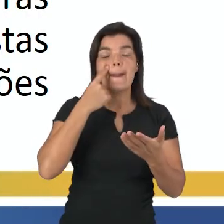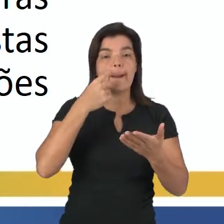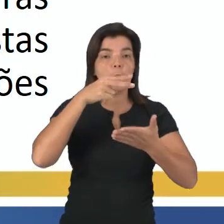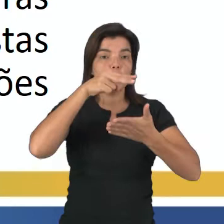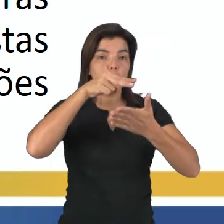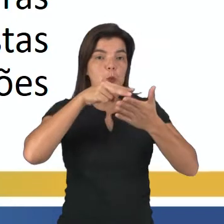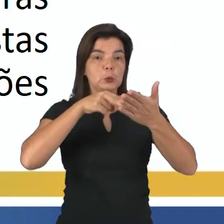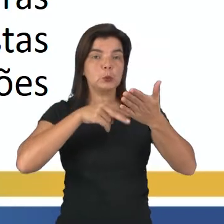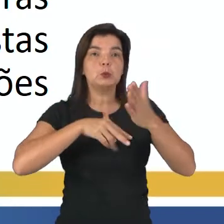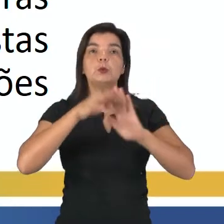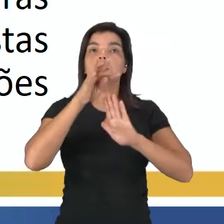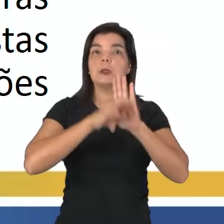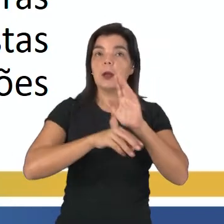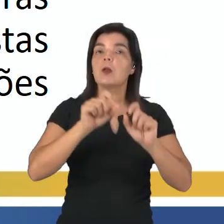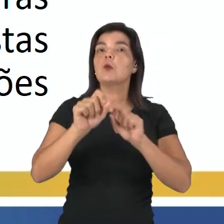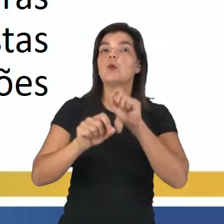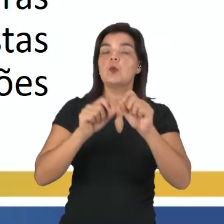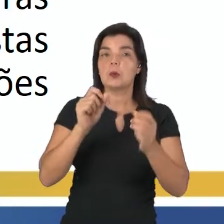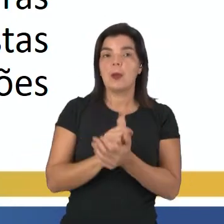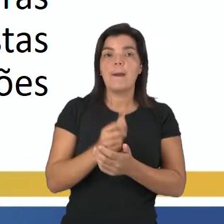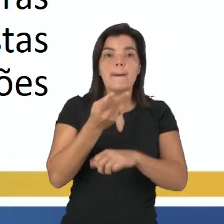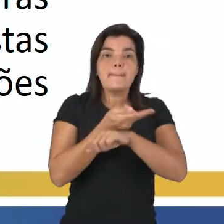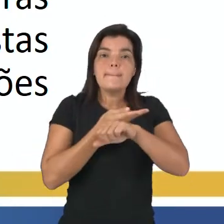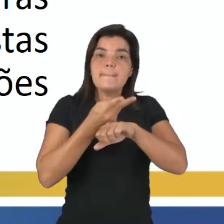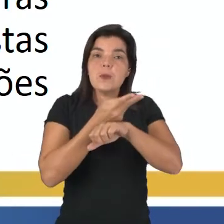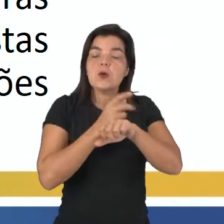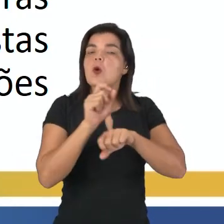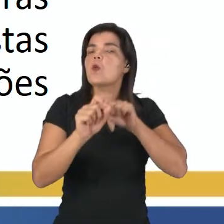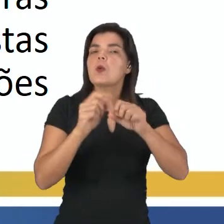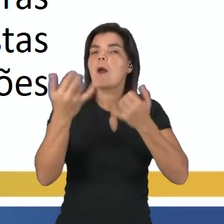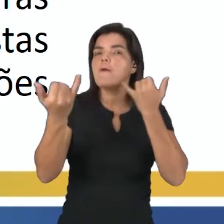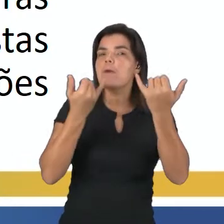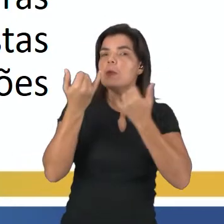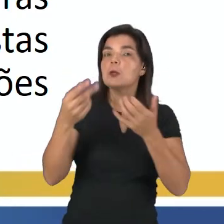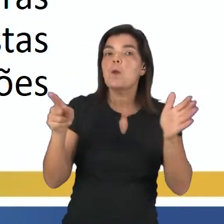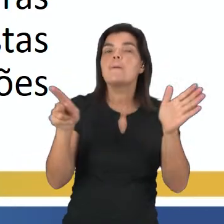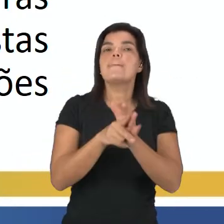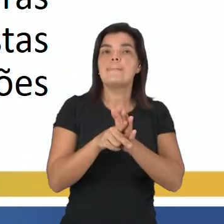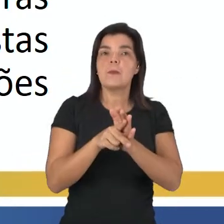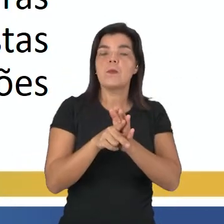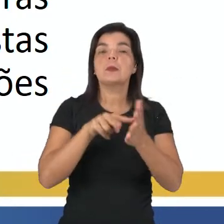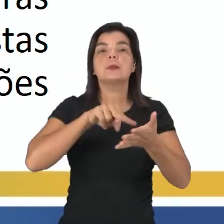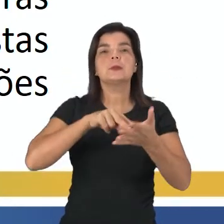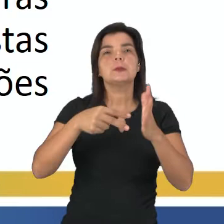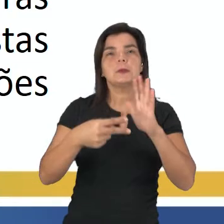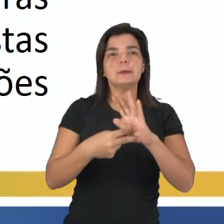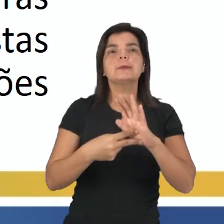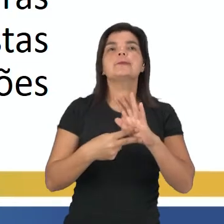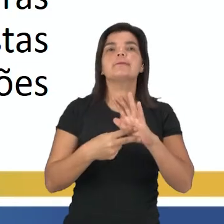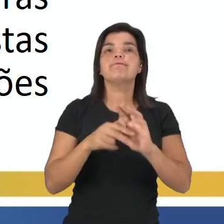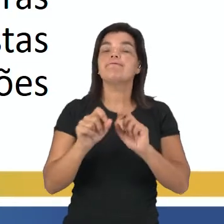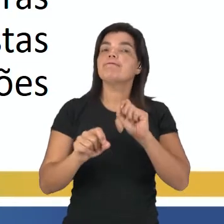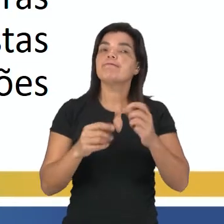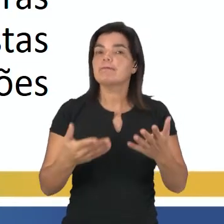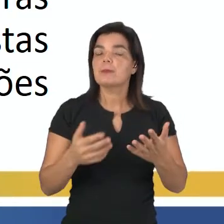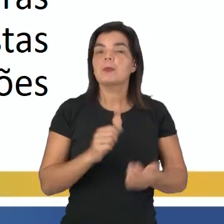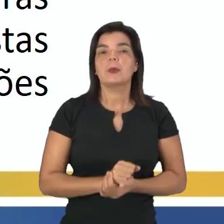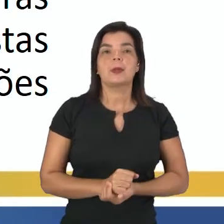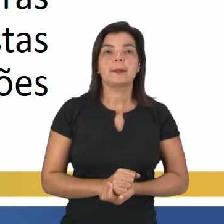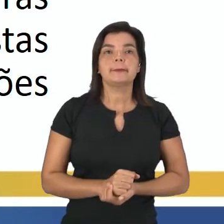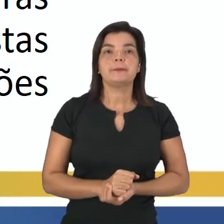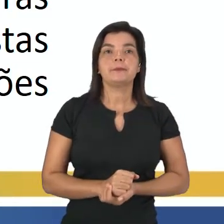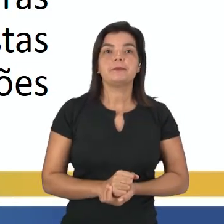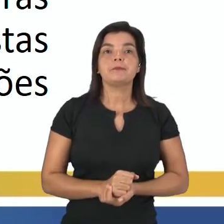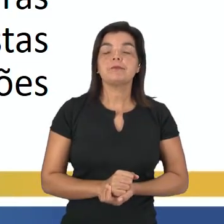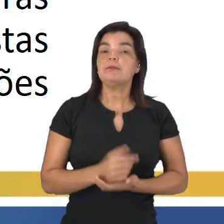Escanear o texto, é chamado de eu procurar informações específicas. Isso aí é aquela galerinha, aquela situação é a